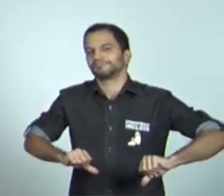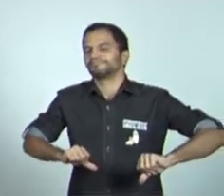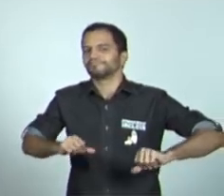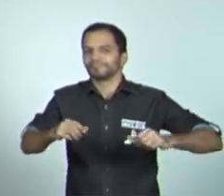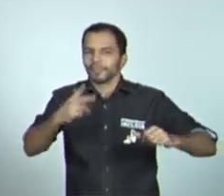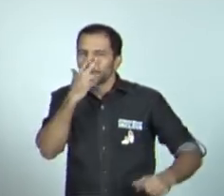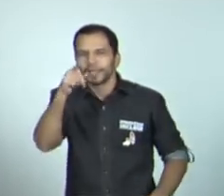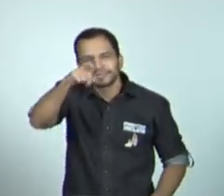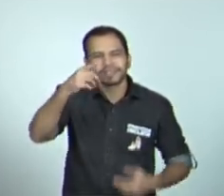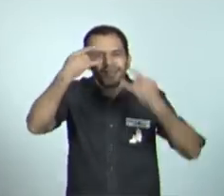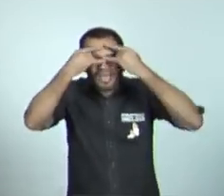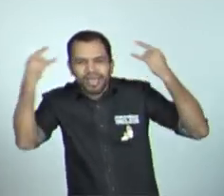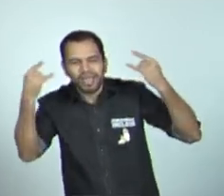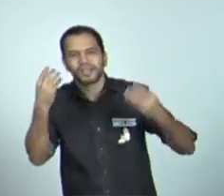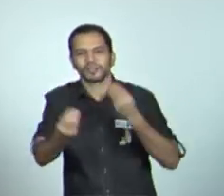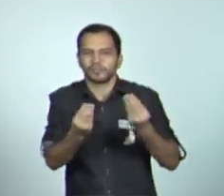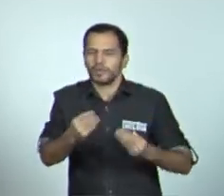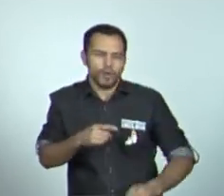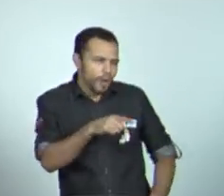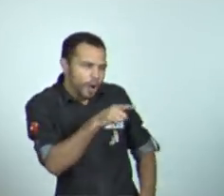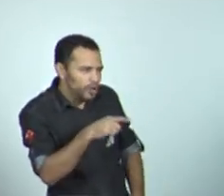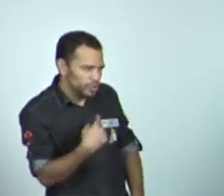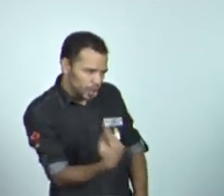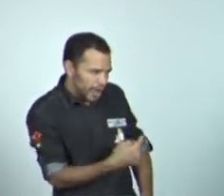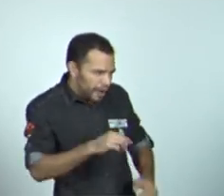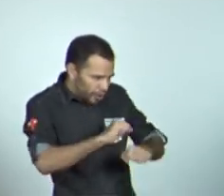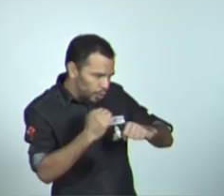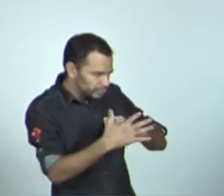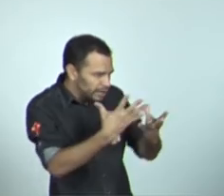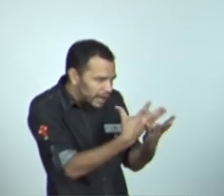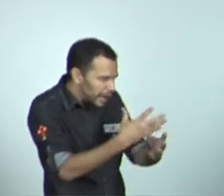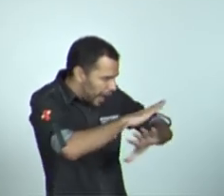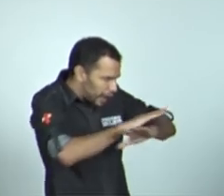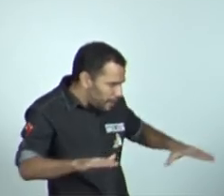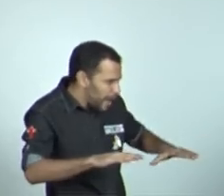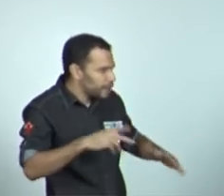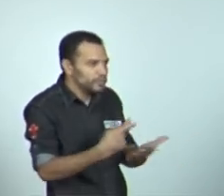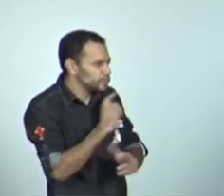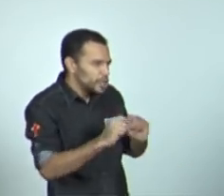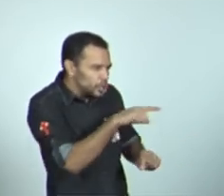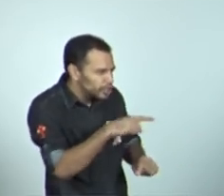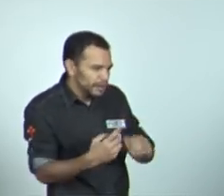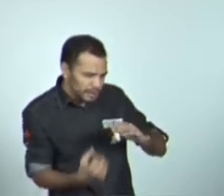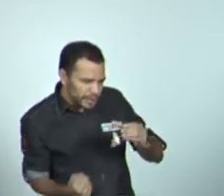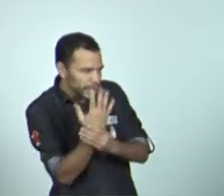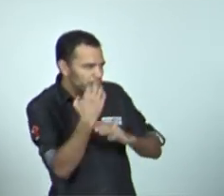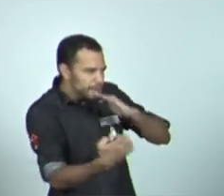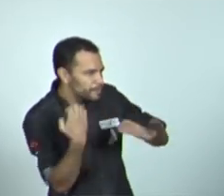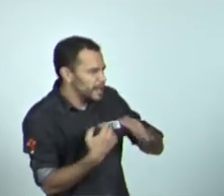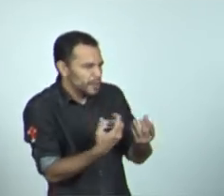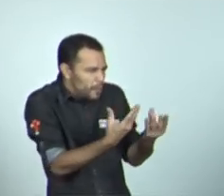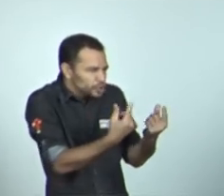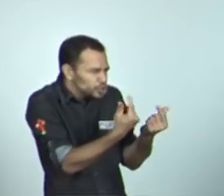poderosa demais olha quando acabar o convite tem um negócio aqui nós vamos 1 milhão de dólares em um segundo desconfie desconfie